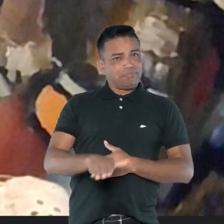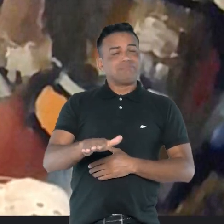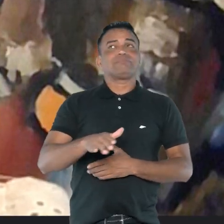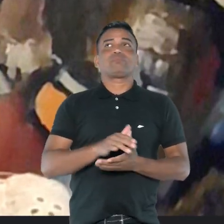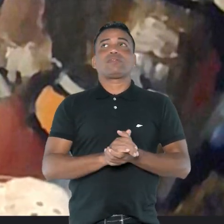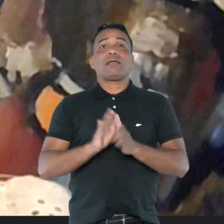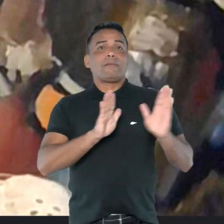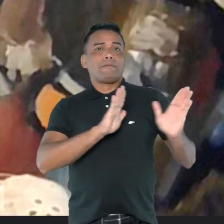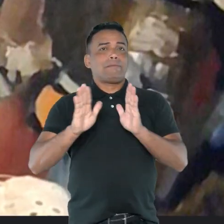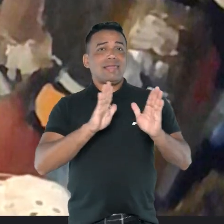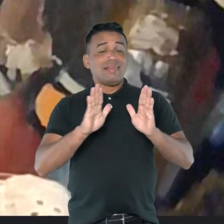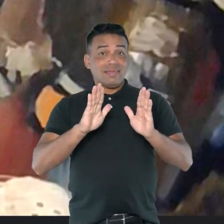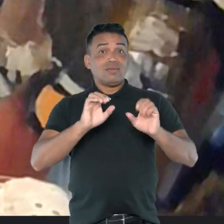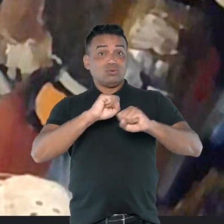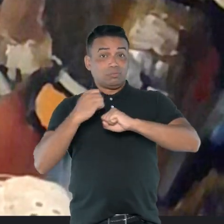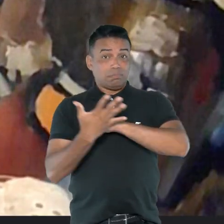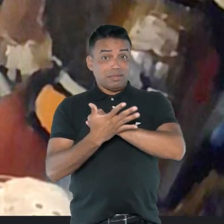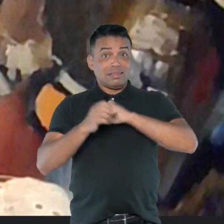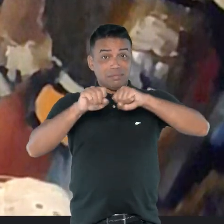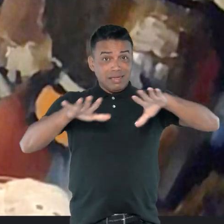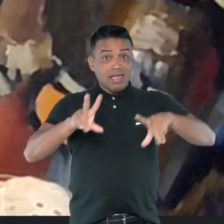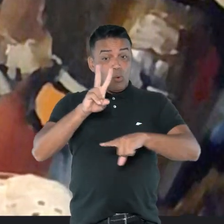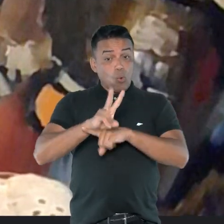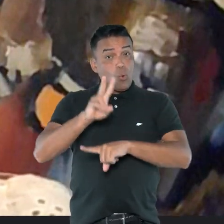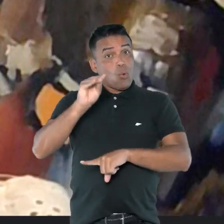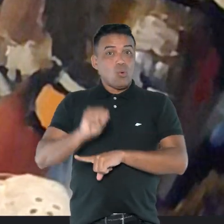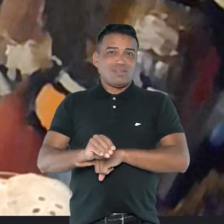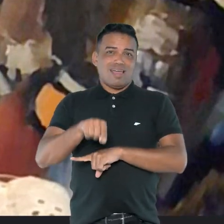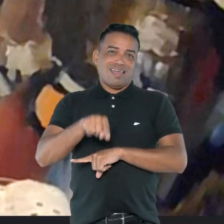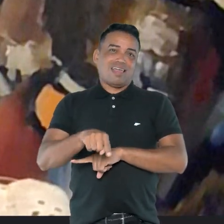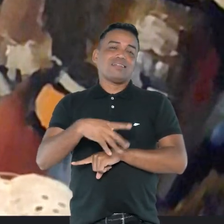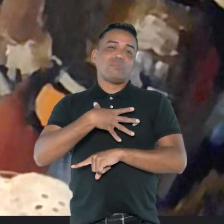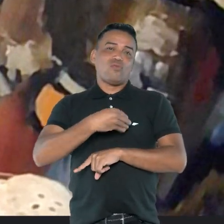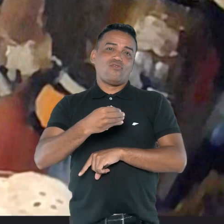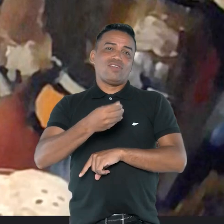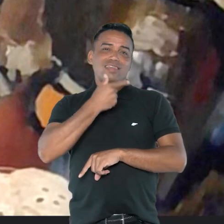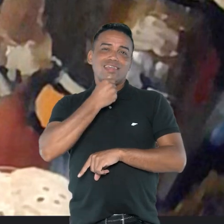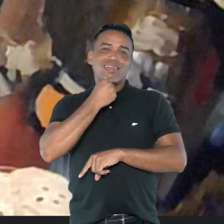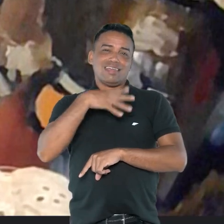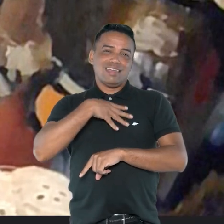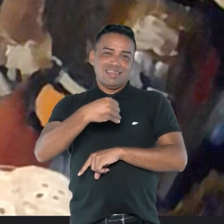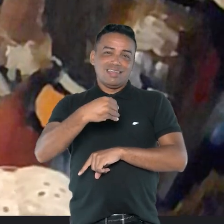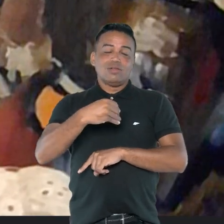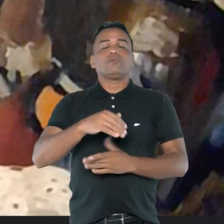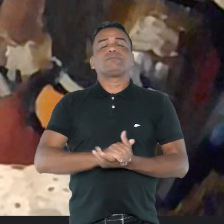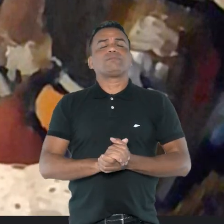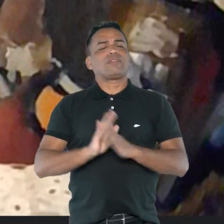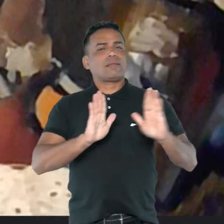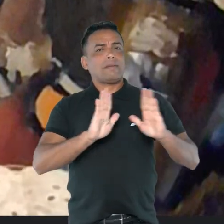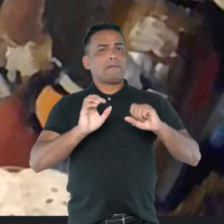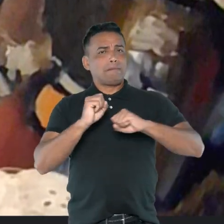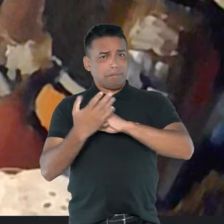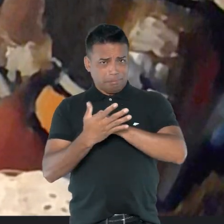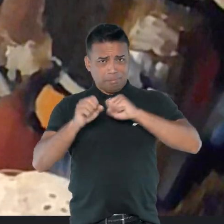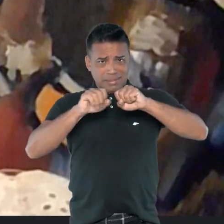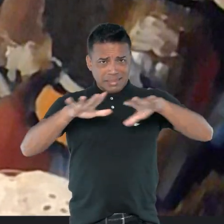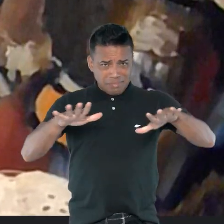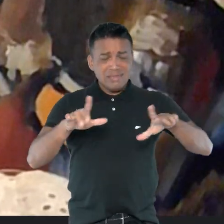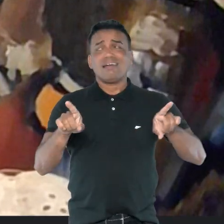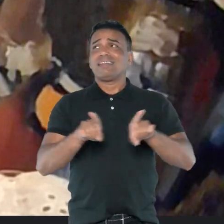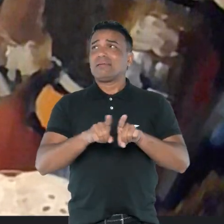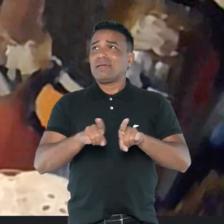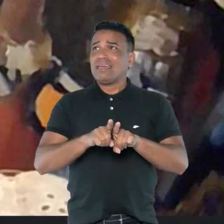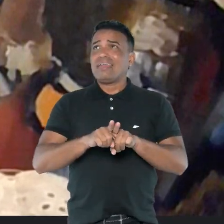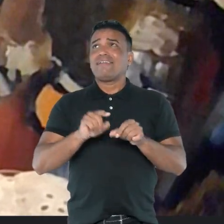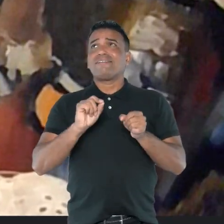na pandemia eu fiquei responsável pelos cuidados dele. E a pandemia também fez uma coisa que